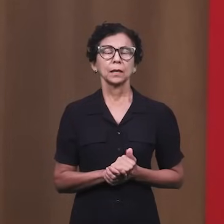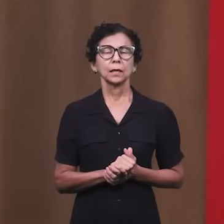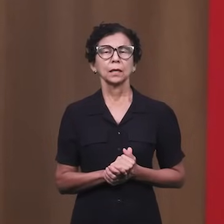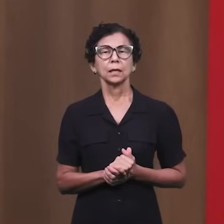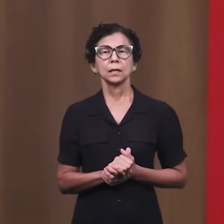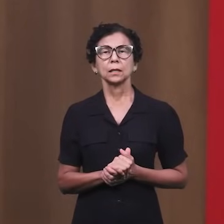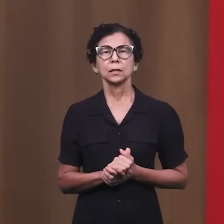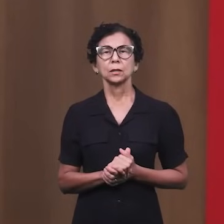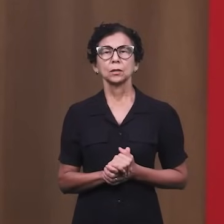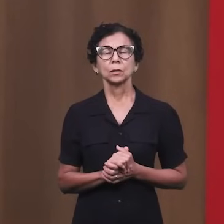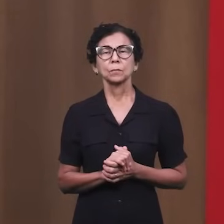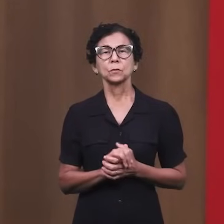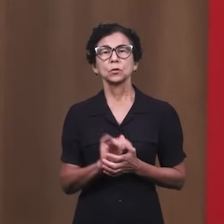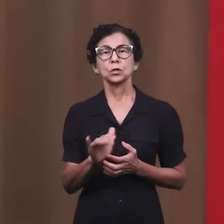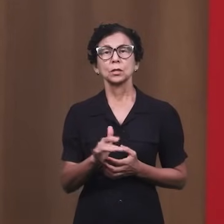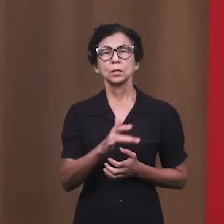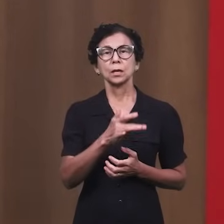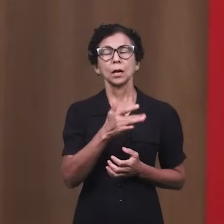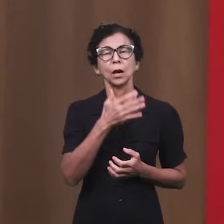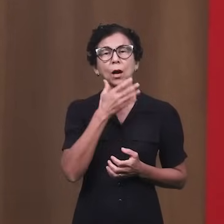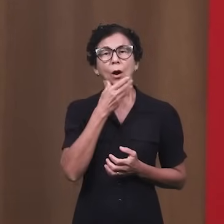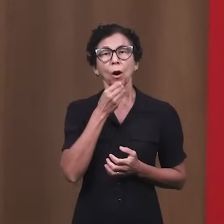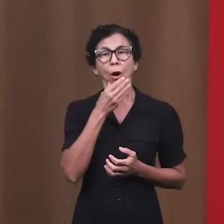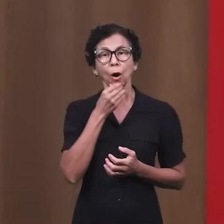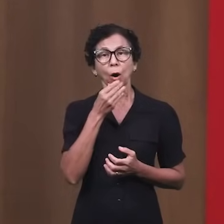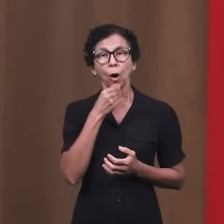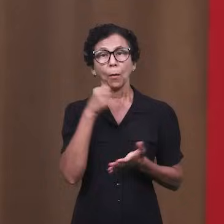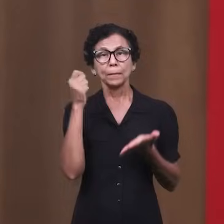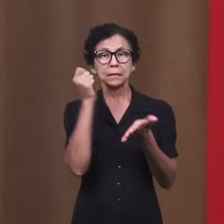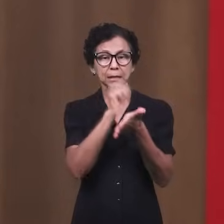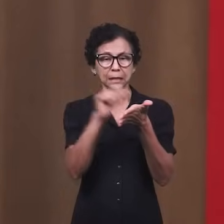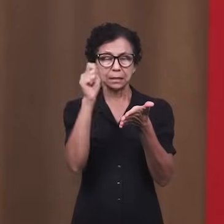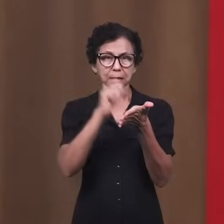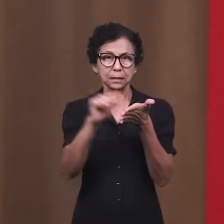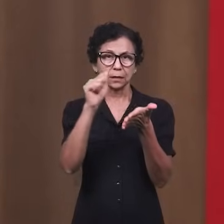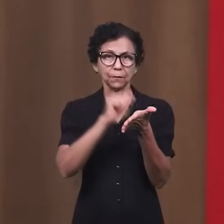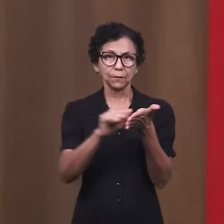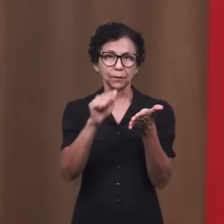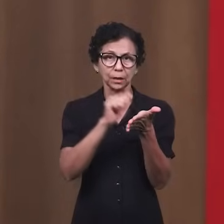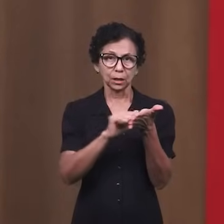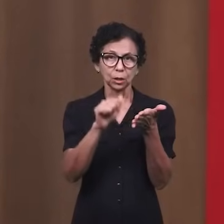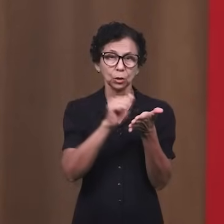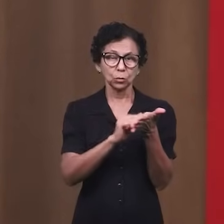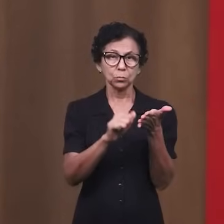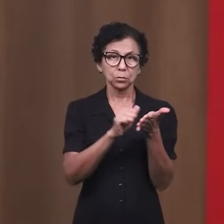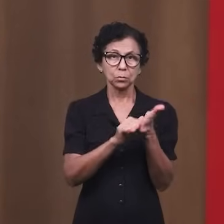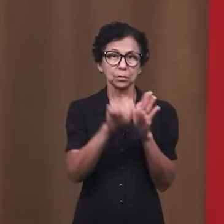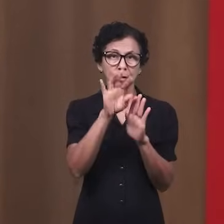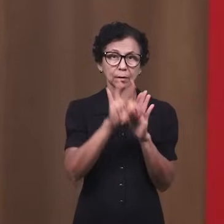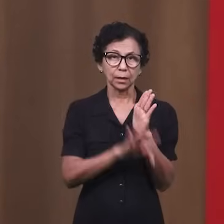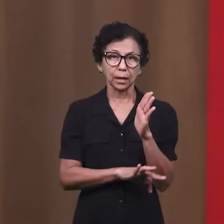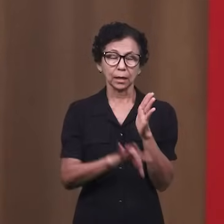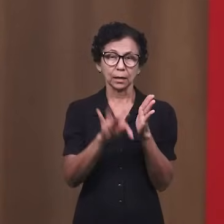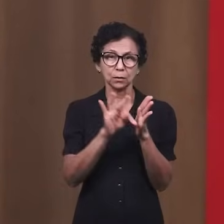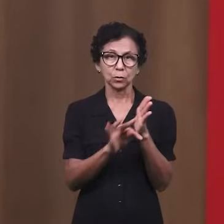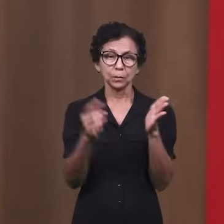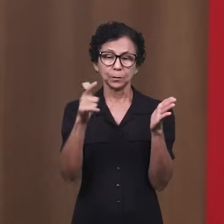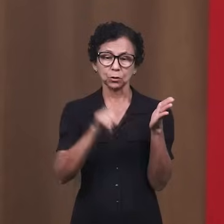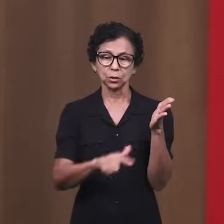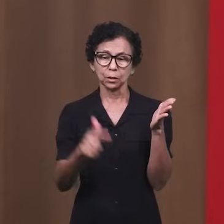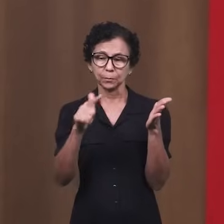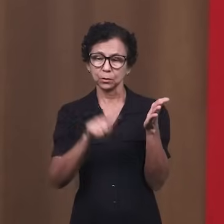pela fala Eh você tinha os escribas que iam copiando os primeiros textos e esses textos eram replicados